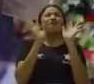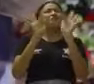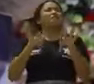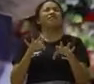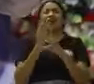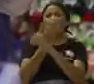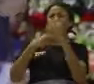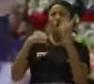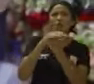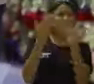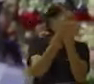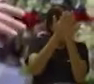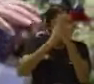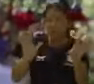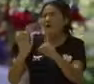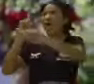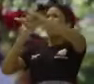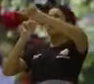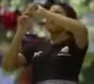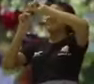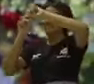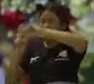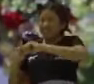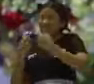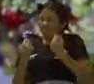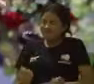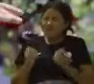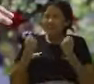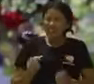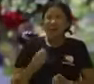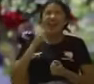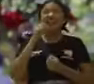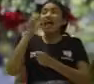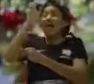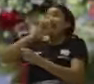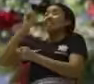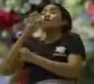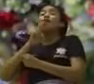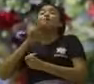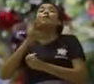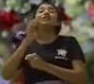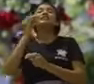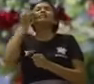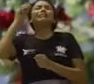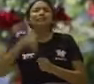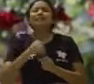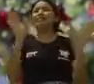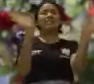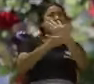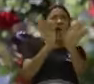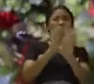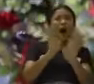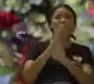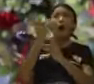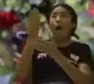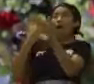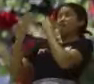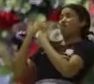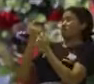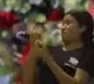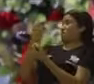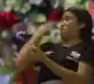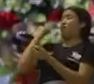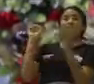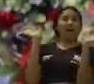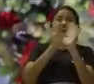mais o peso da cruz, e ele está dizendo, não vai desistir, você não vai recuar, você não vai olhar para trás, porque a